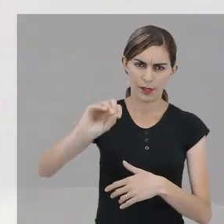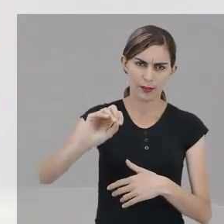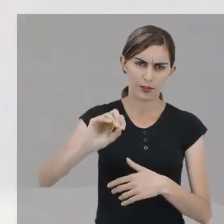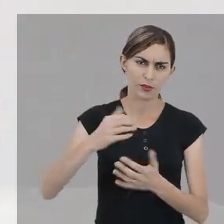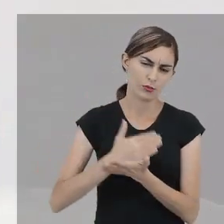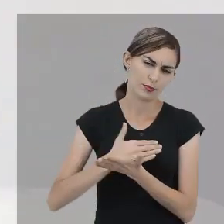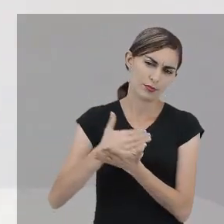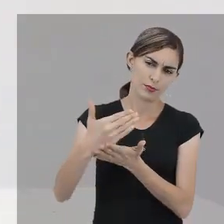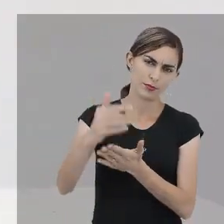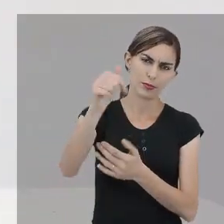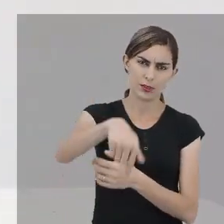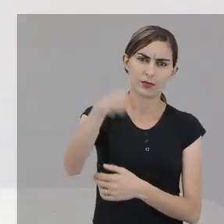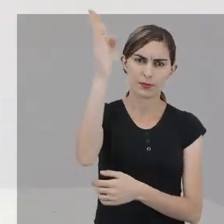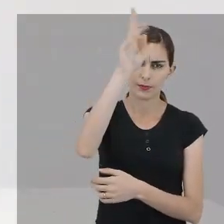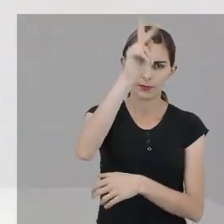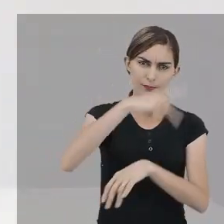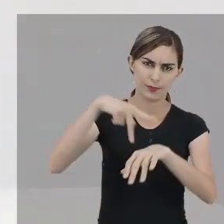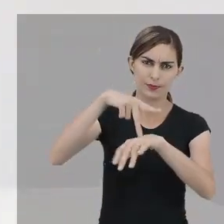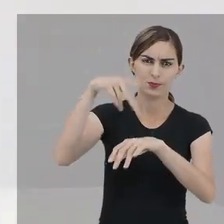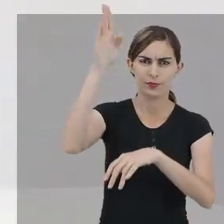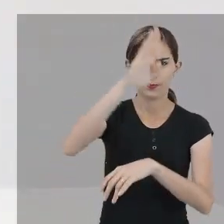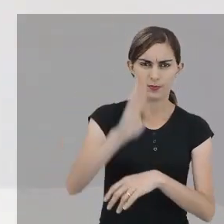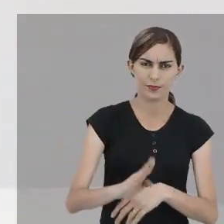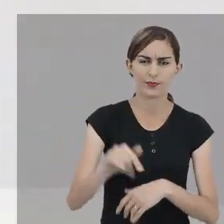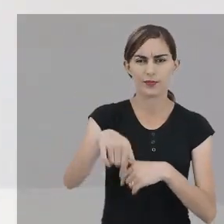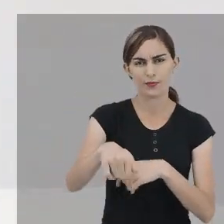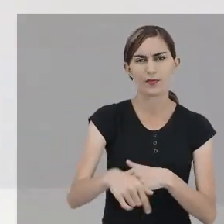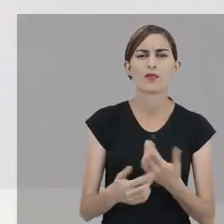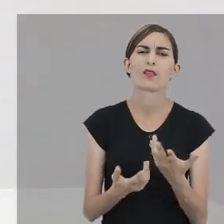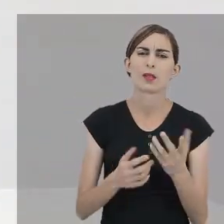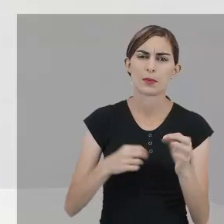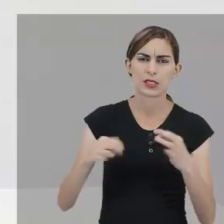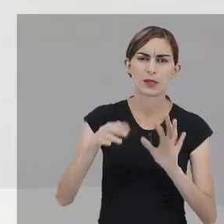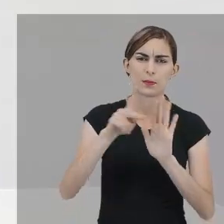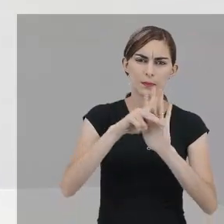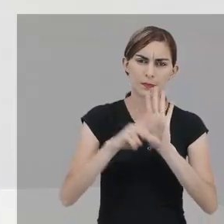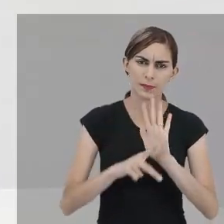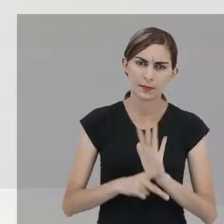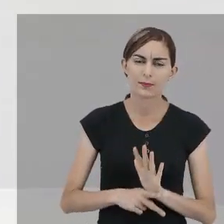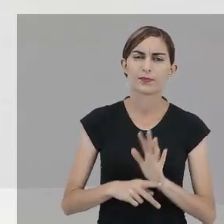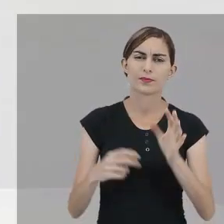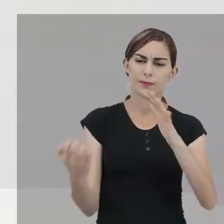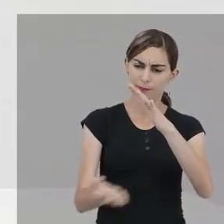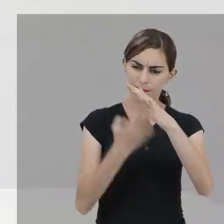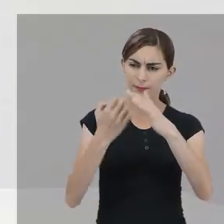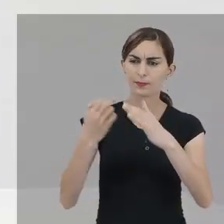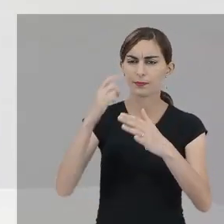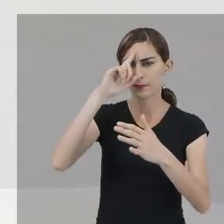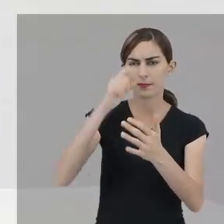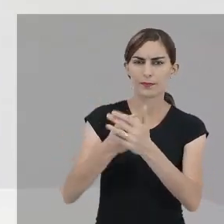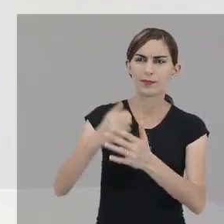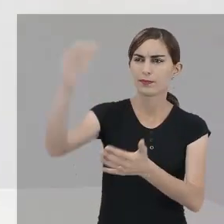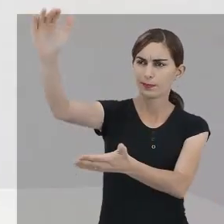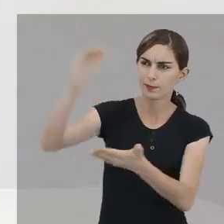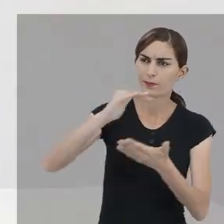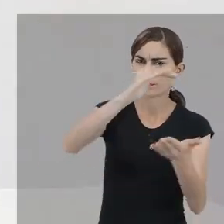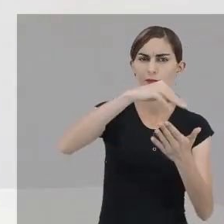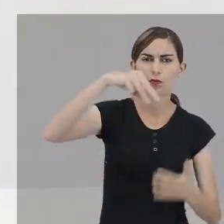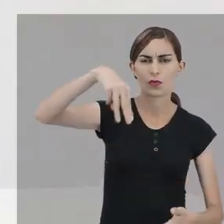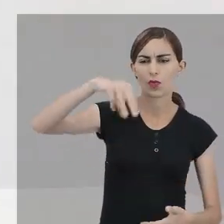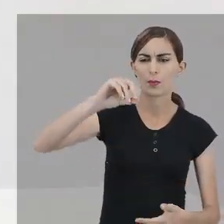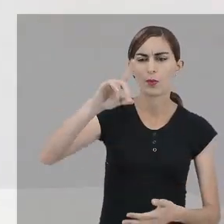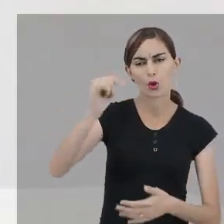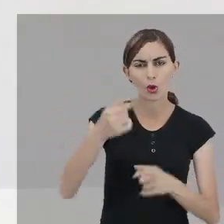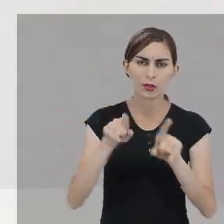poderia ser lançado aqui no país, teve que ter um planejamento. Provavelmente as empresas que decidiram trazer essa moda e